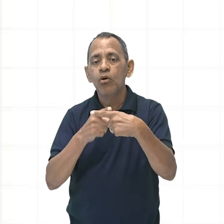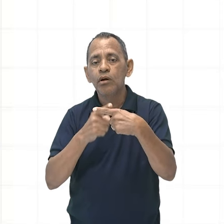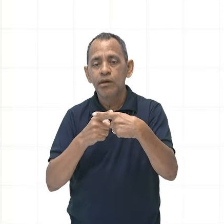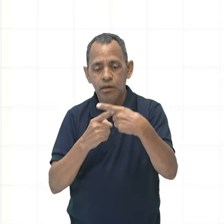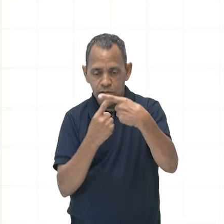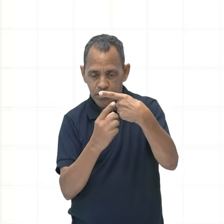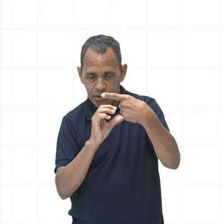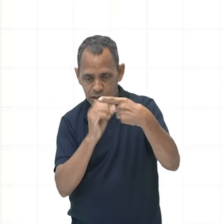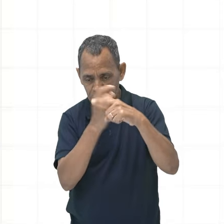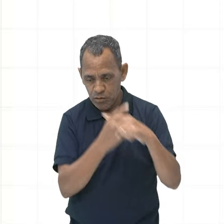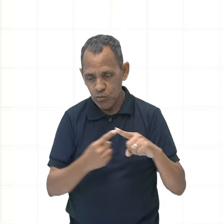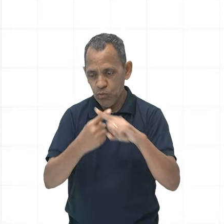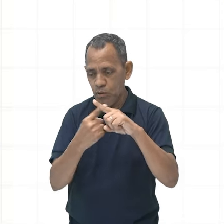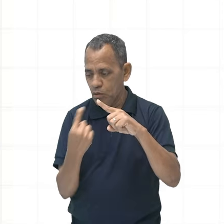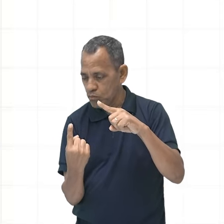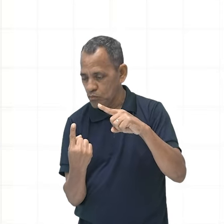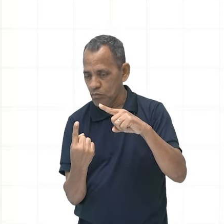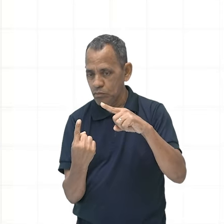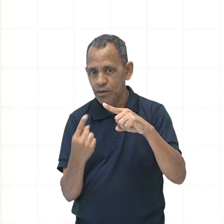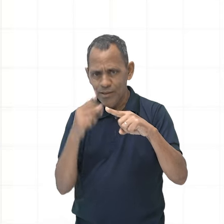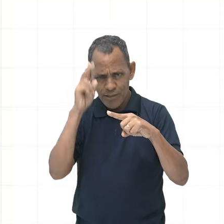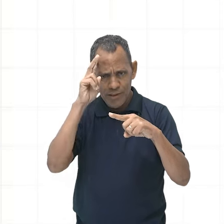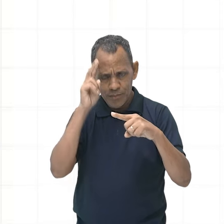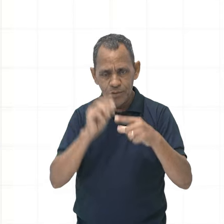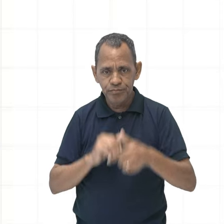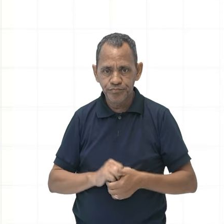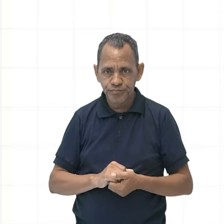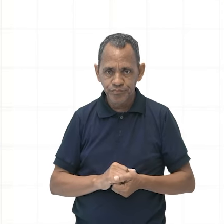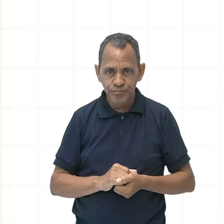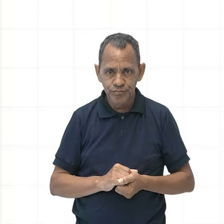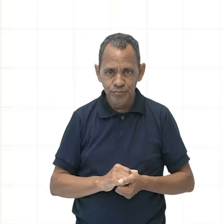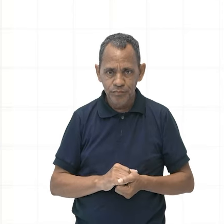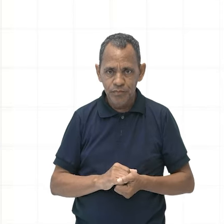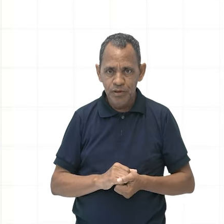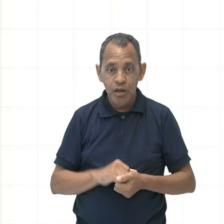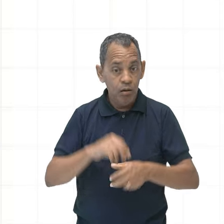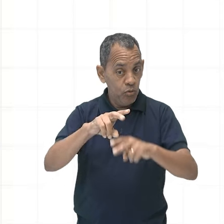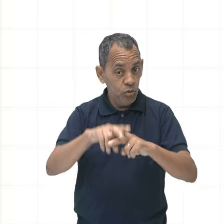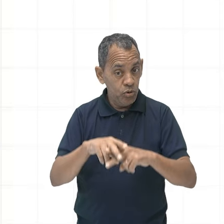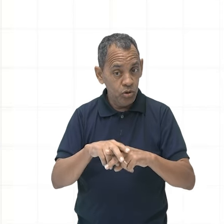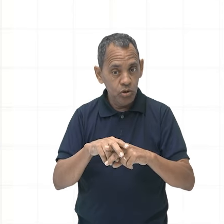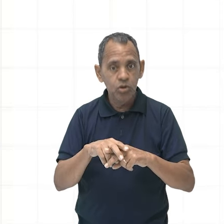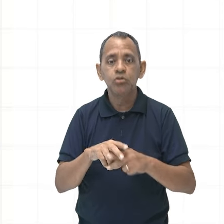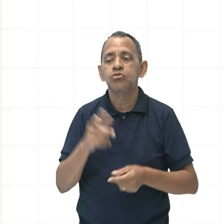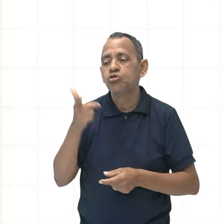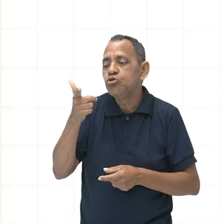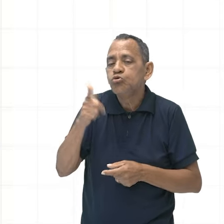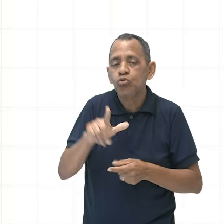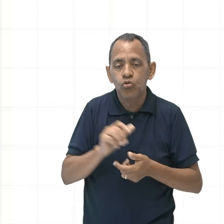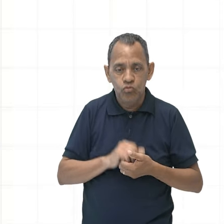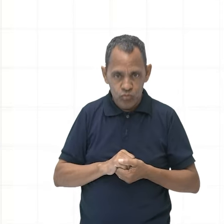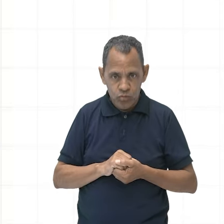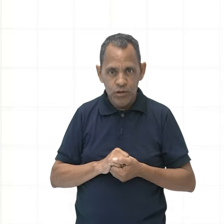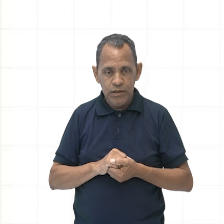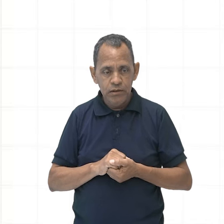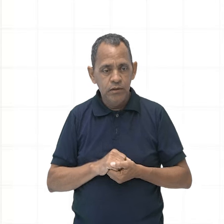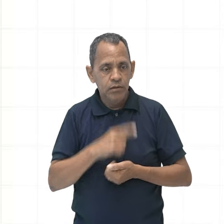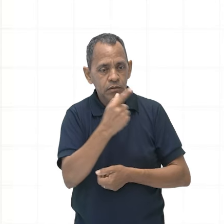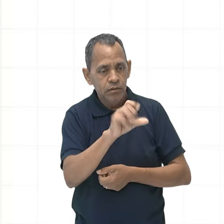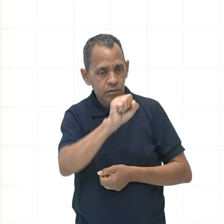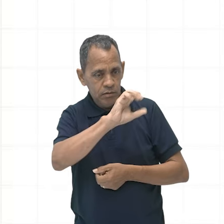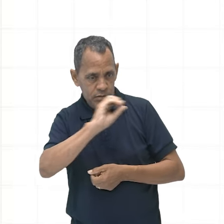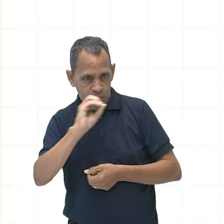ele multiplica por 1 aqui que está embaixo do 90. Por isso que a gente só faz repetir, né? Porque vai dar o mesmo valor. Então,